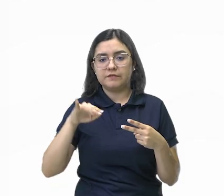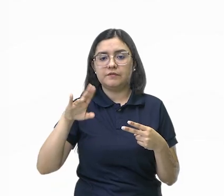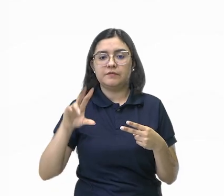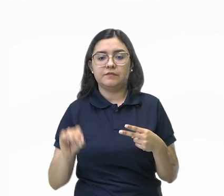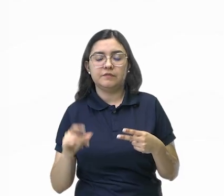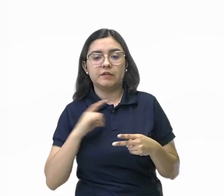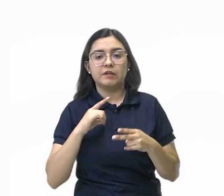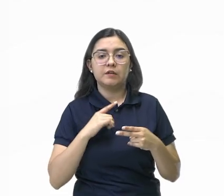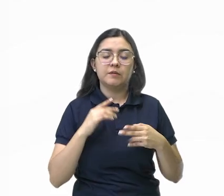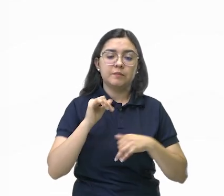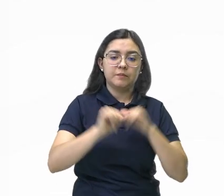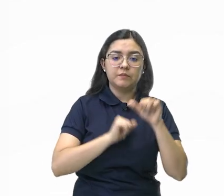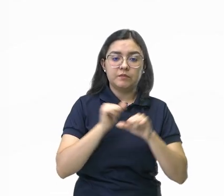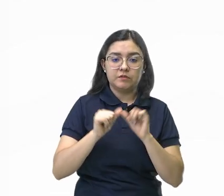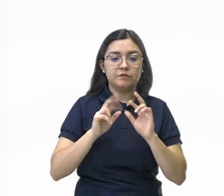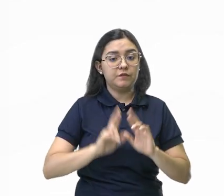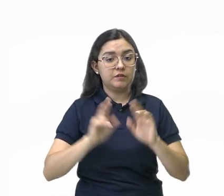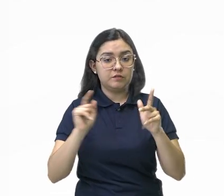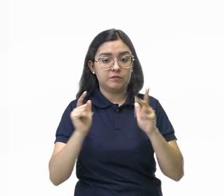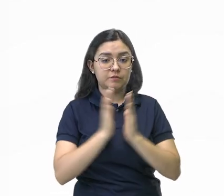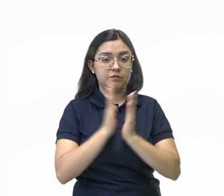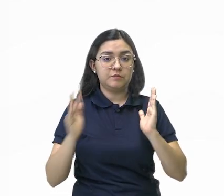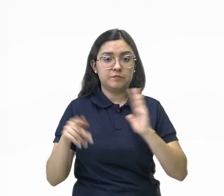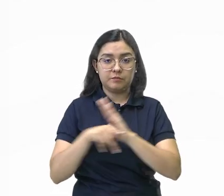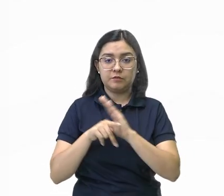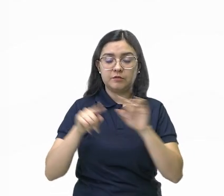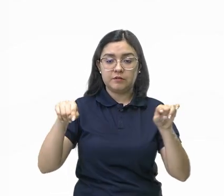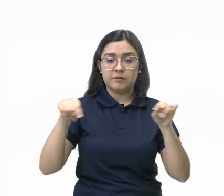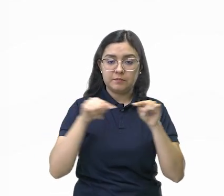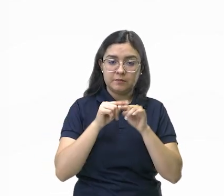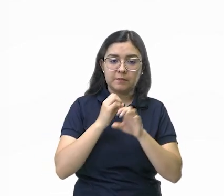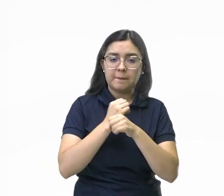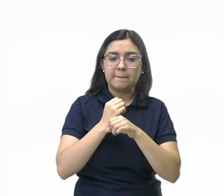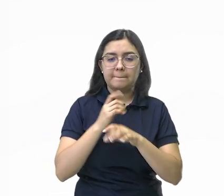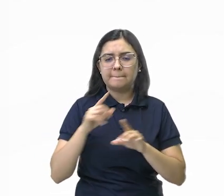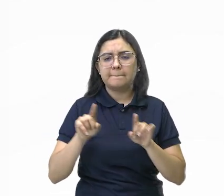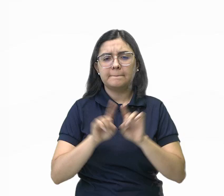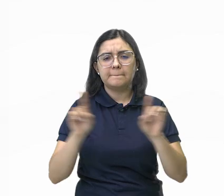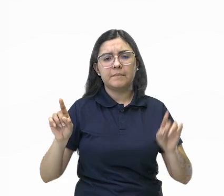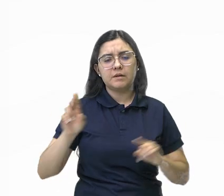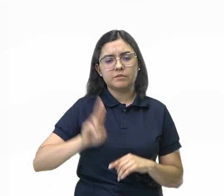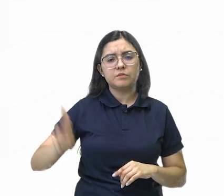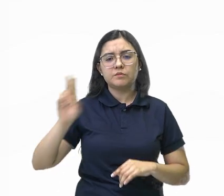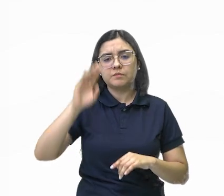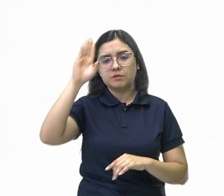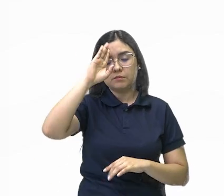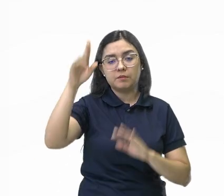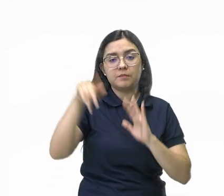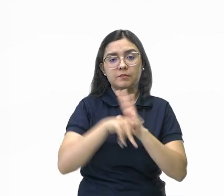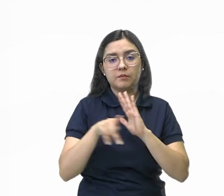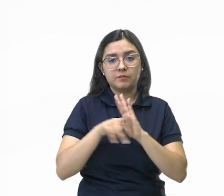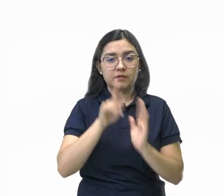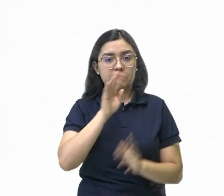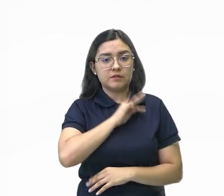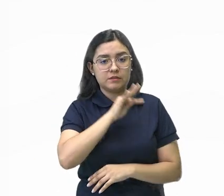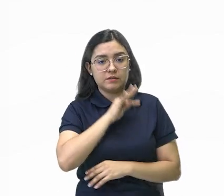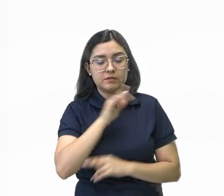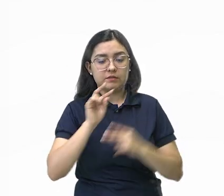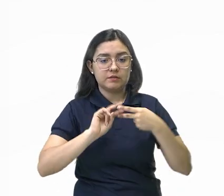procedimentos laboratoriais. Mas os principais usos da técnica da terapia gênica